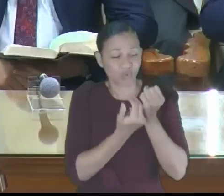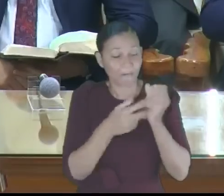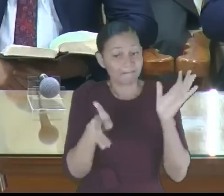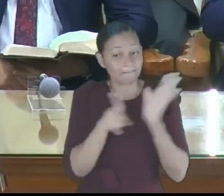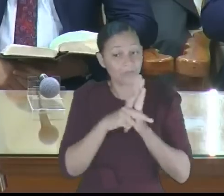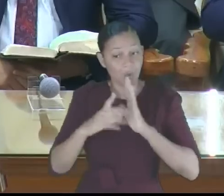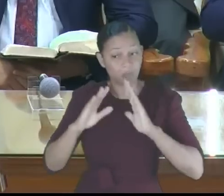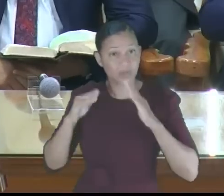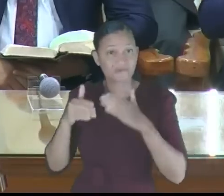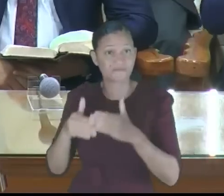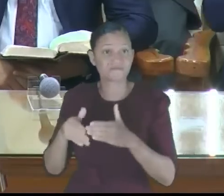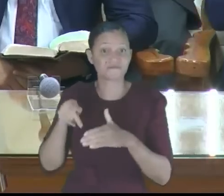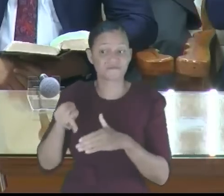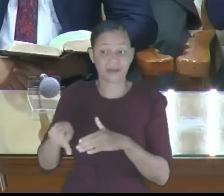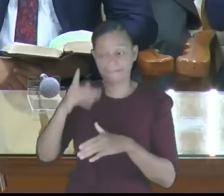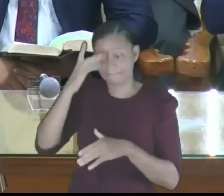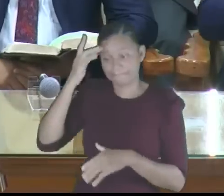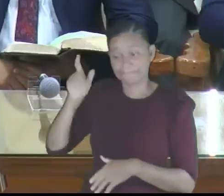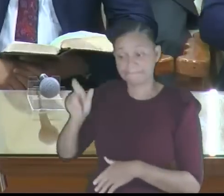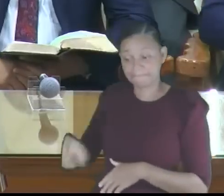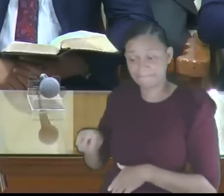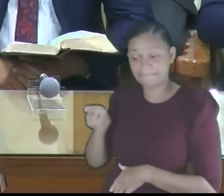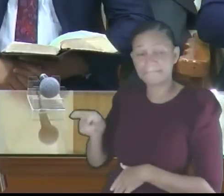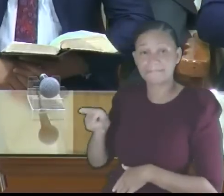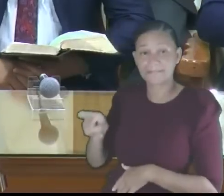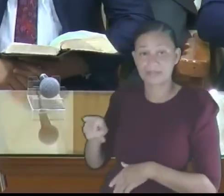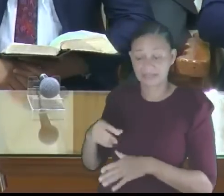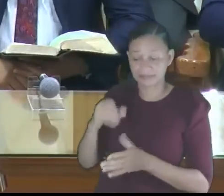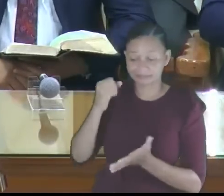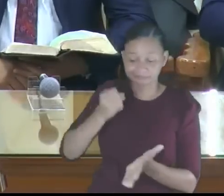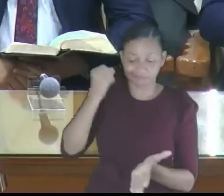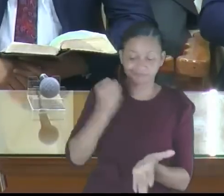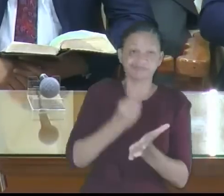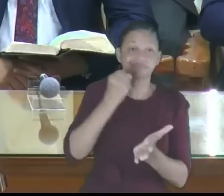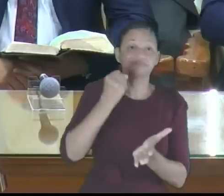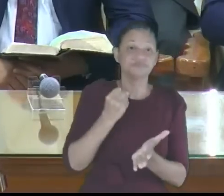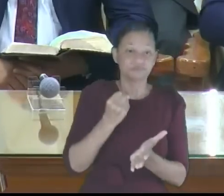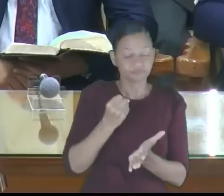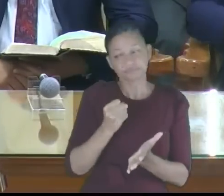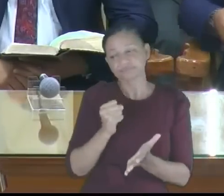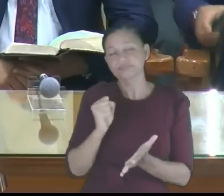exclusivo para aquela pessoa. E aquele sinete, ou aquele